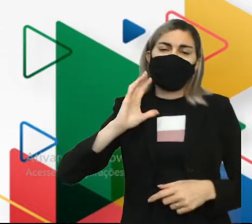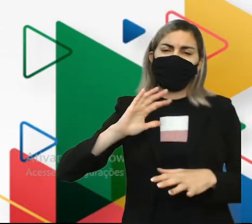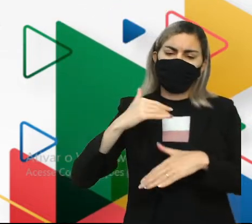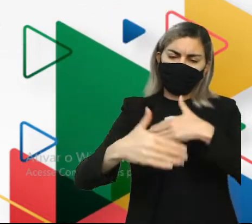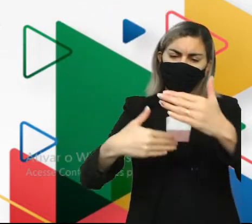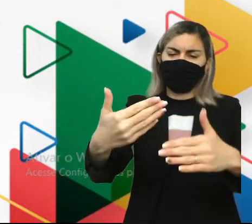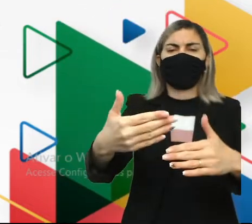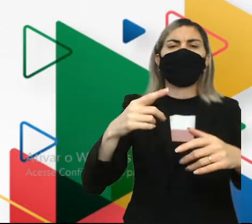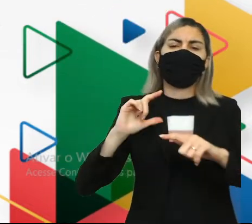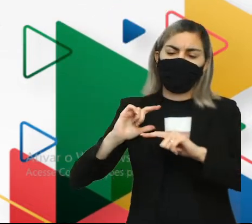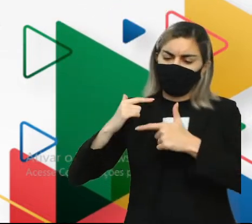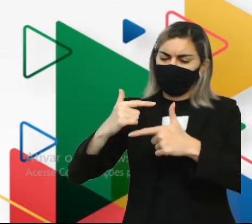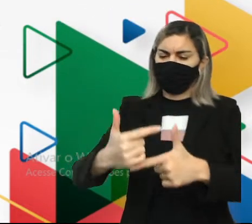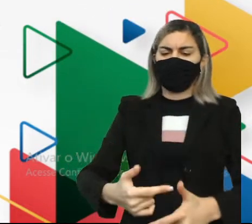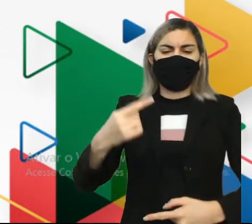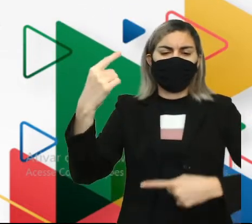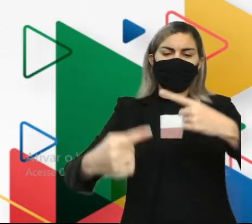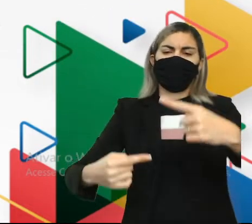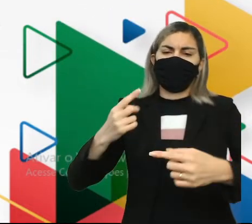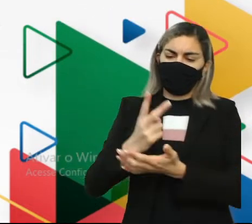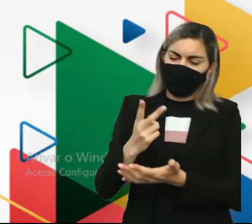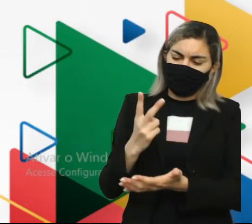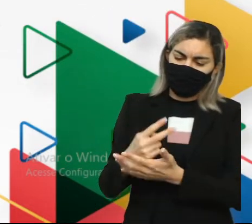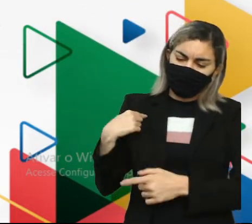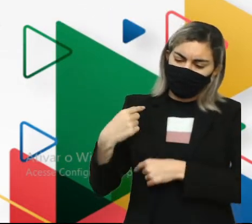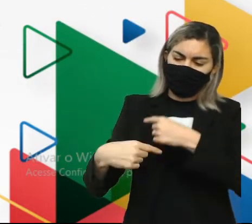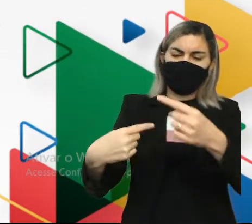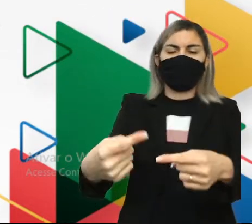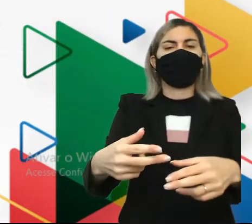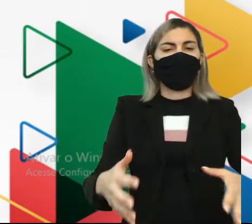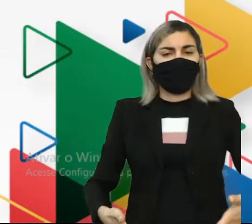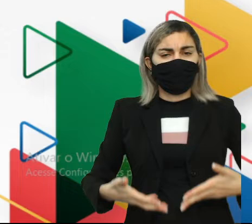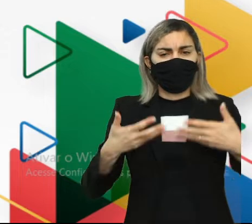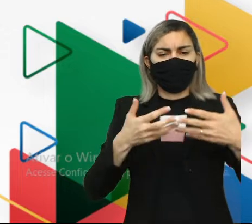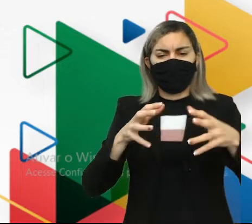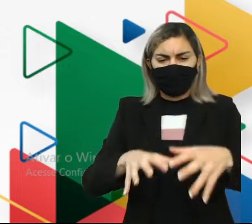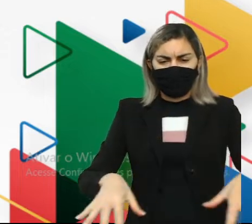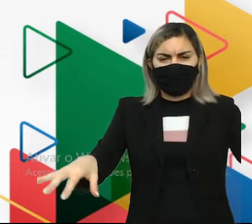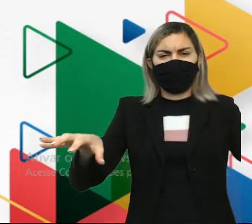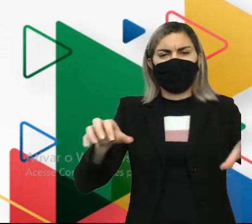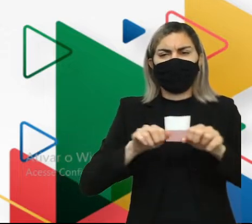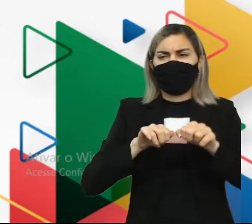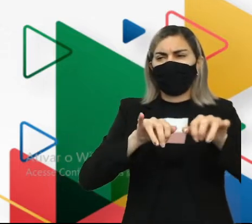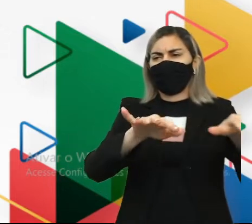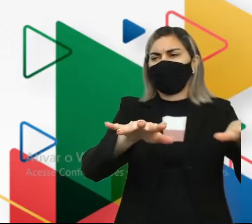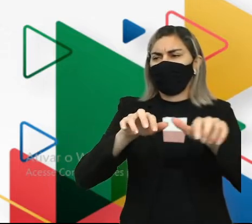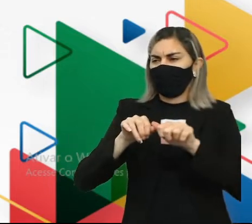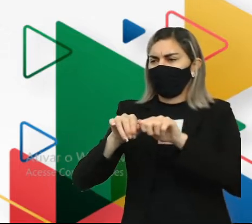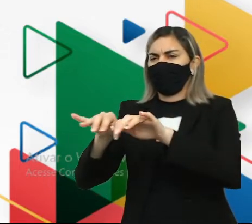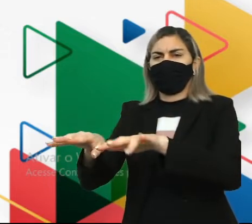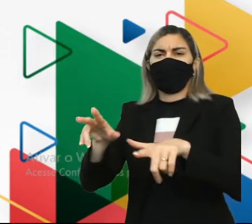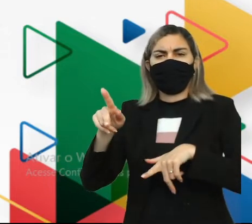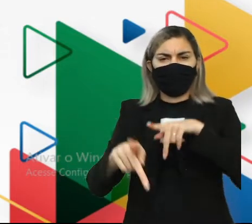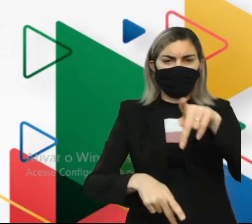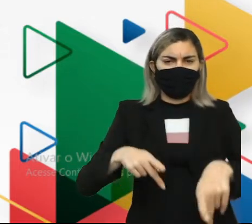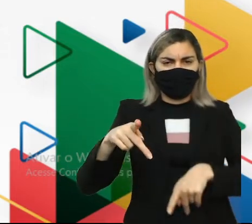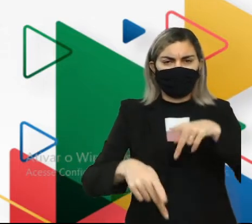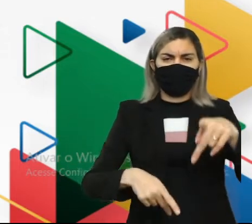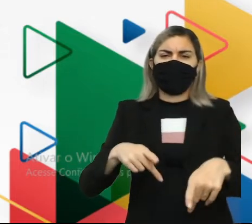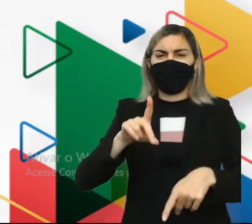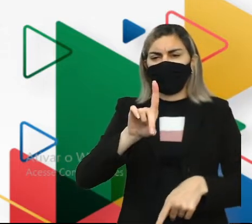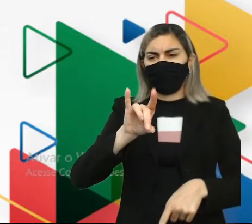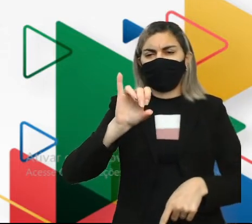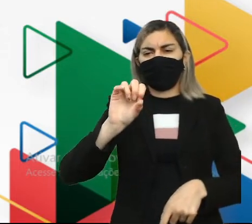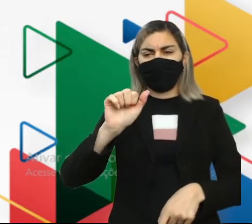né, a tradição de um conflito sempre constante, o que motivou a dispersão desse povo, que a gente atribui ao nome de